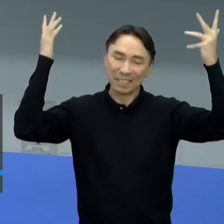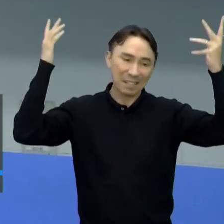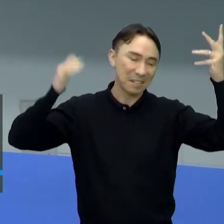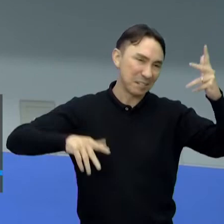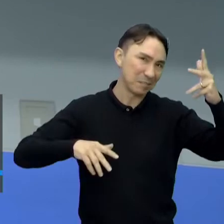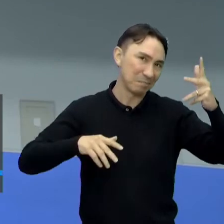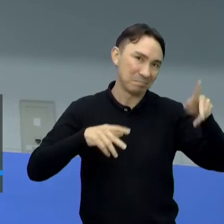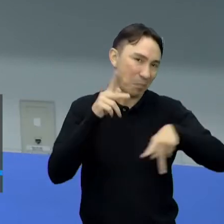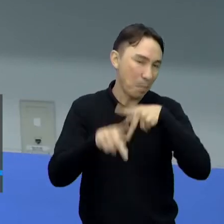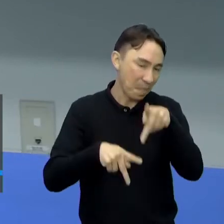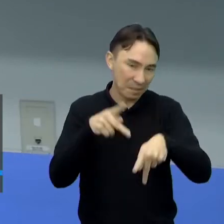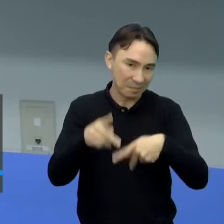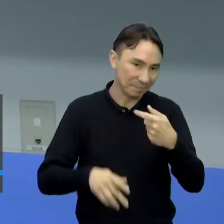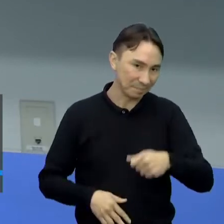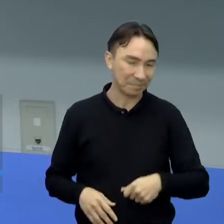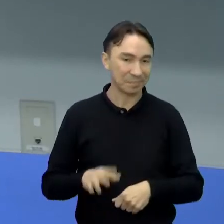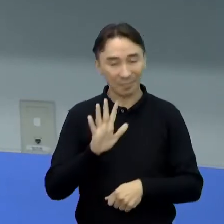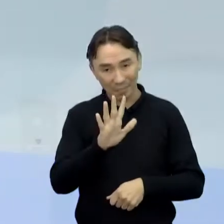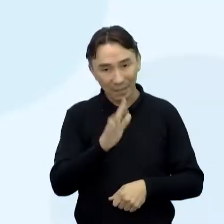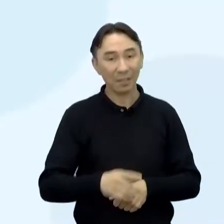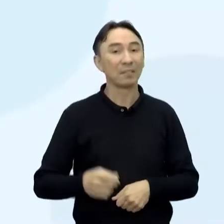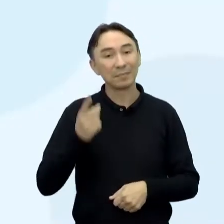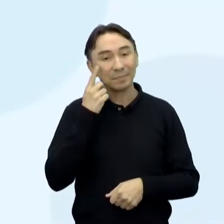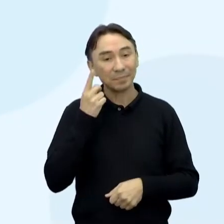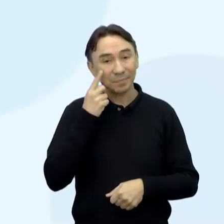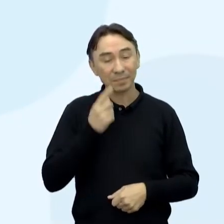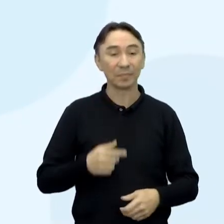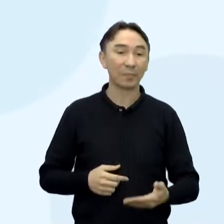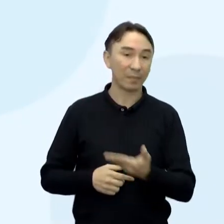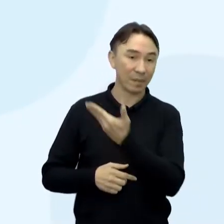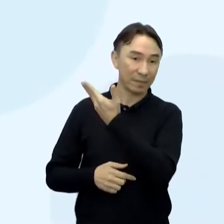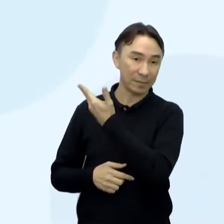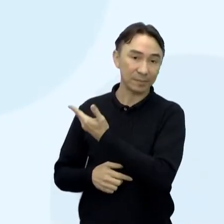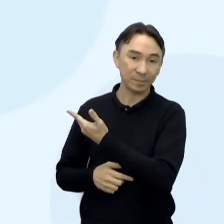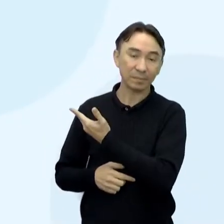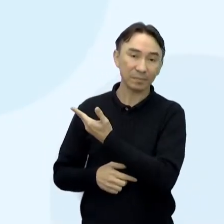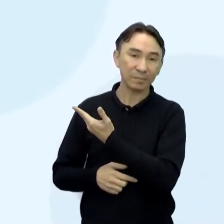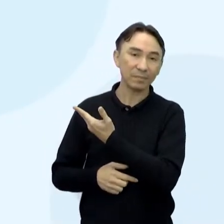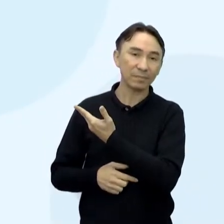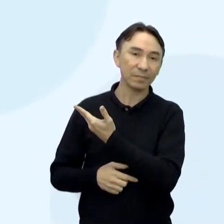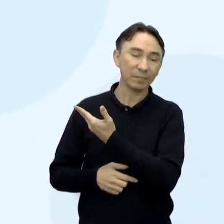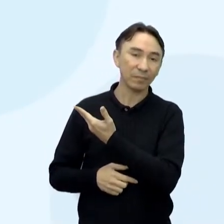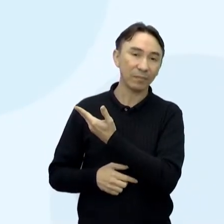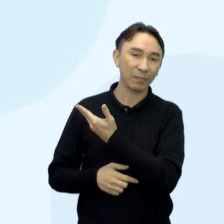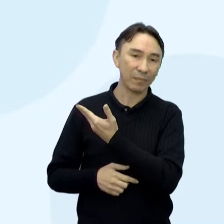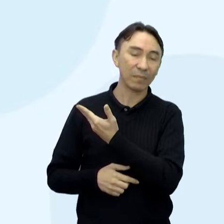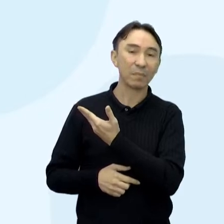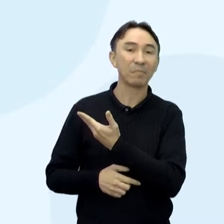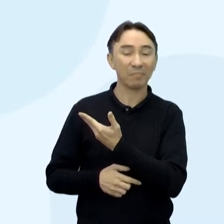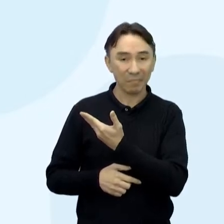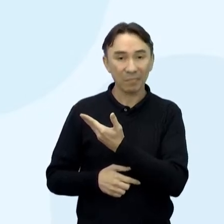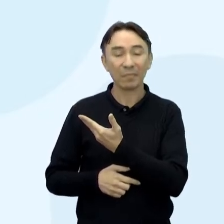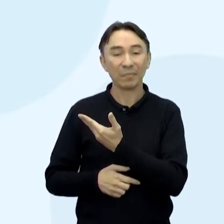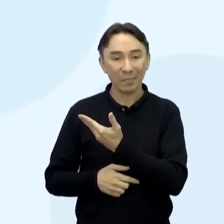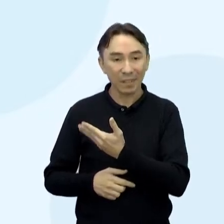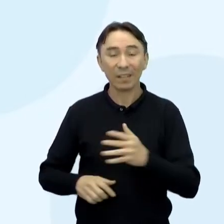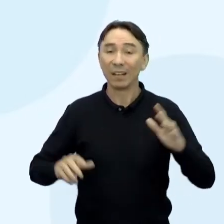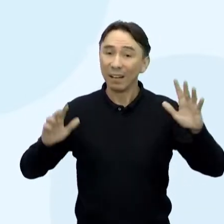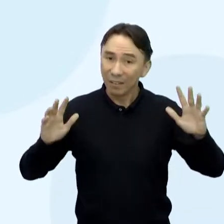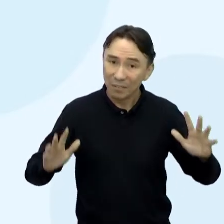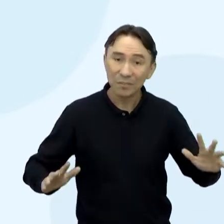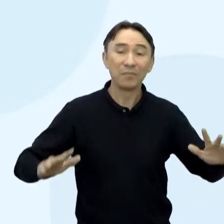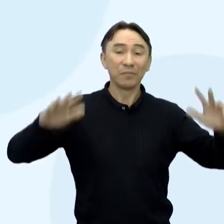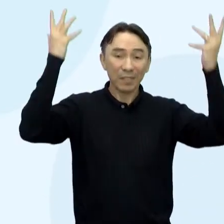a aula, bota lá no LED, olha lá, justamente dizendo que a festa é um